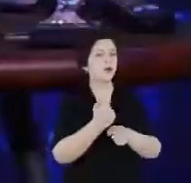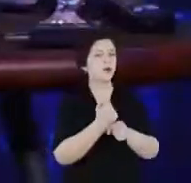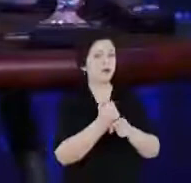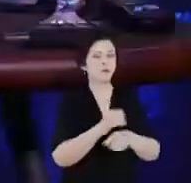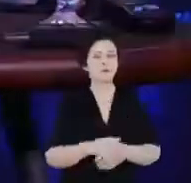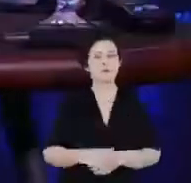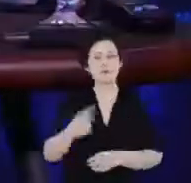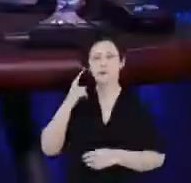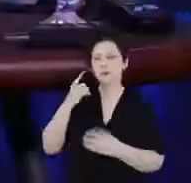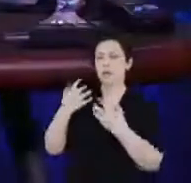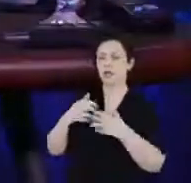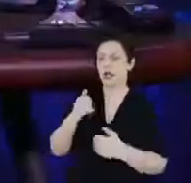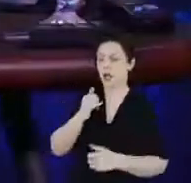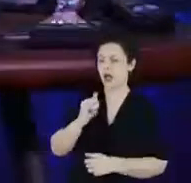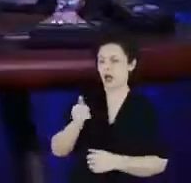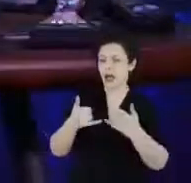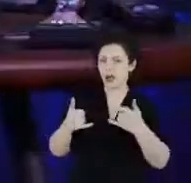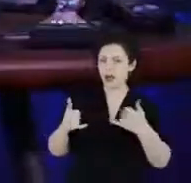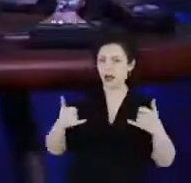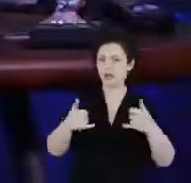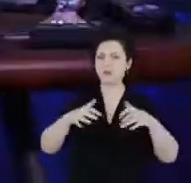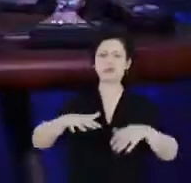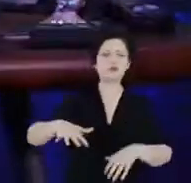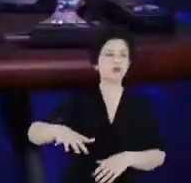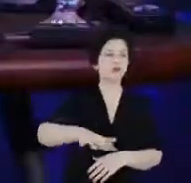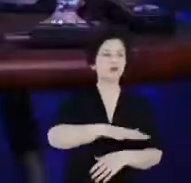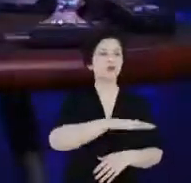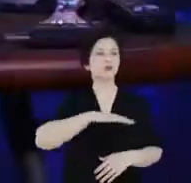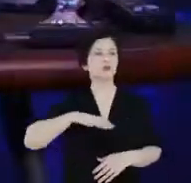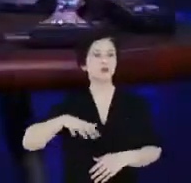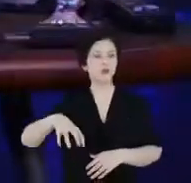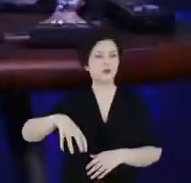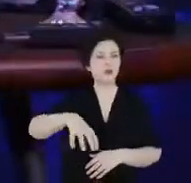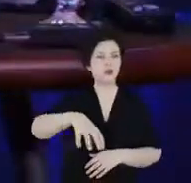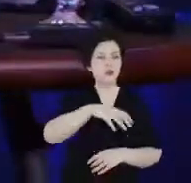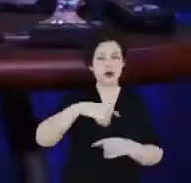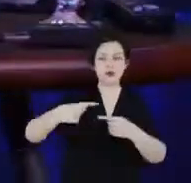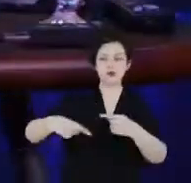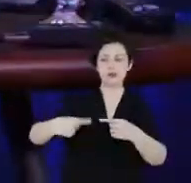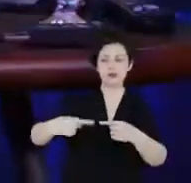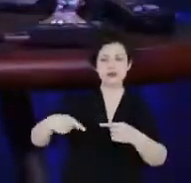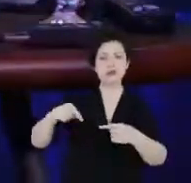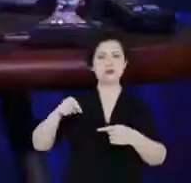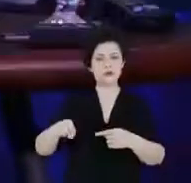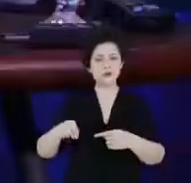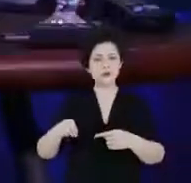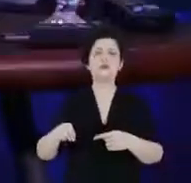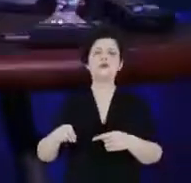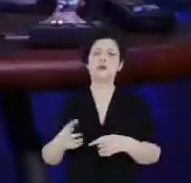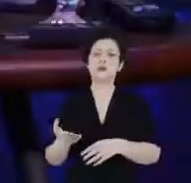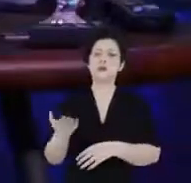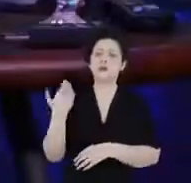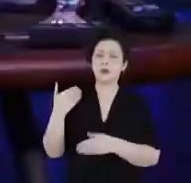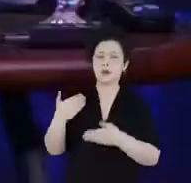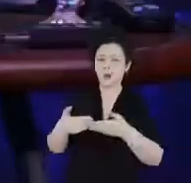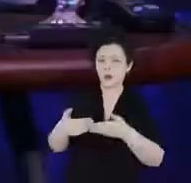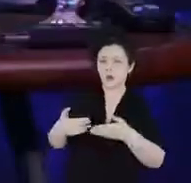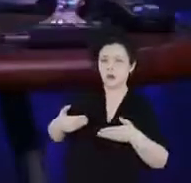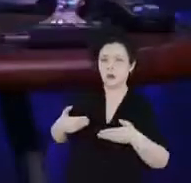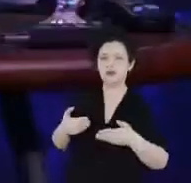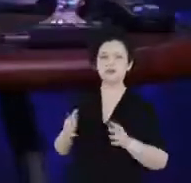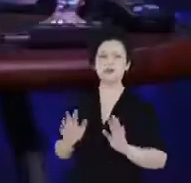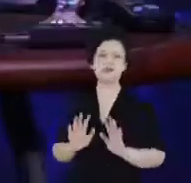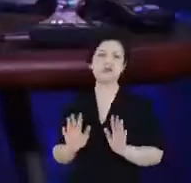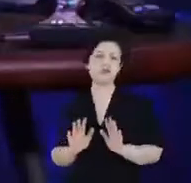sistema elétrico como um todo, as usinas hidrelétricas reversíveis, num passado muito recente, não